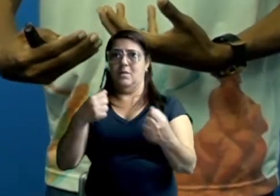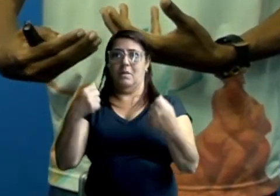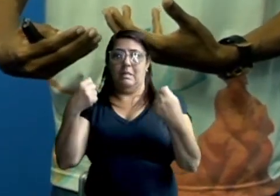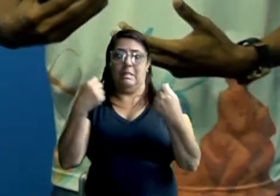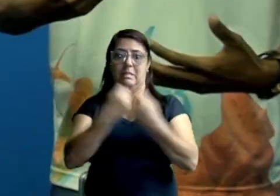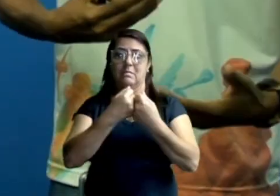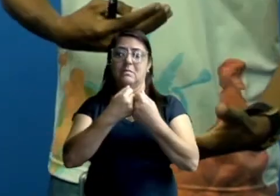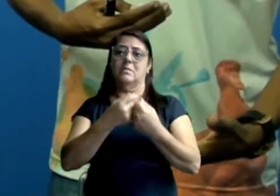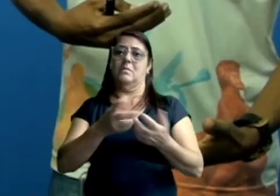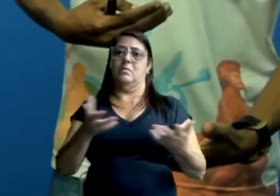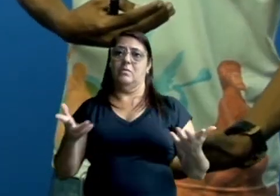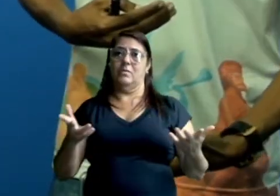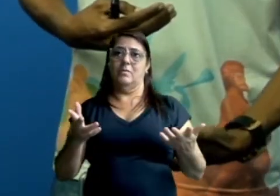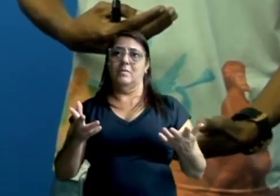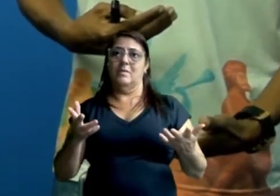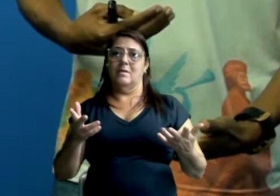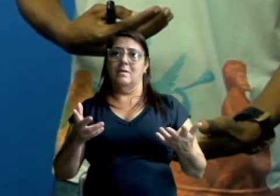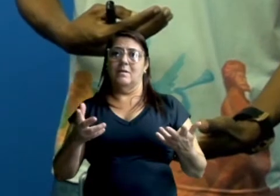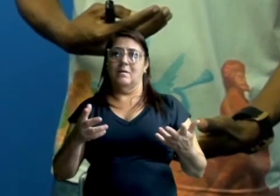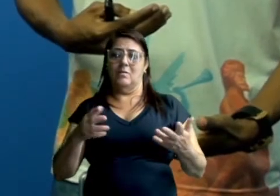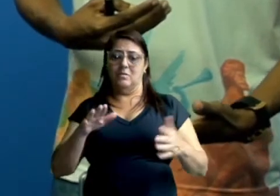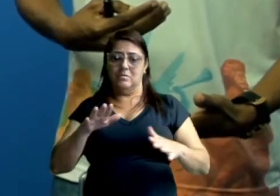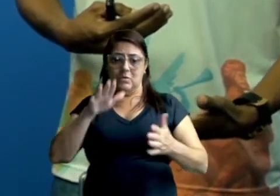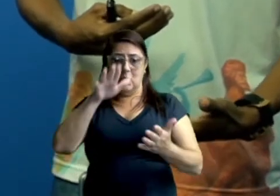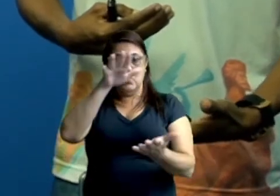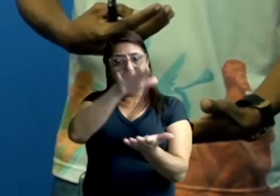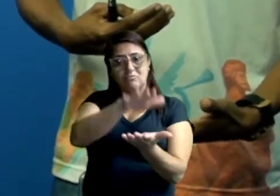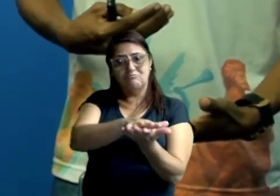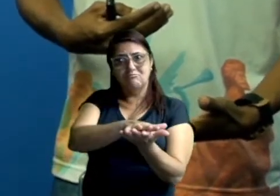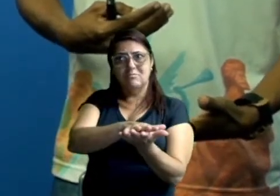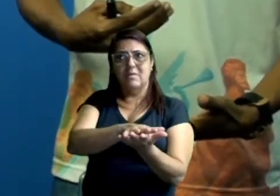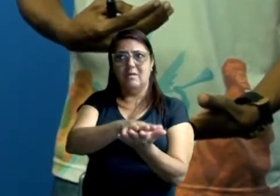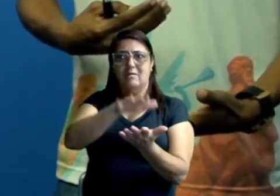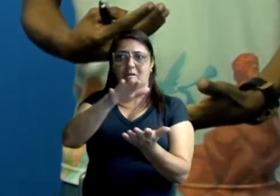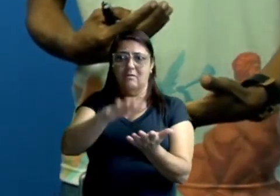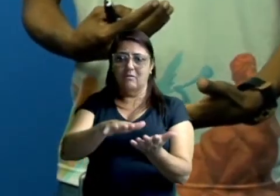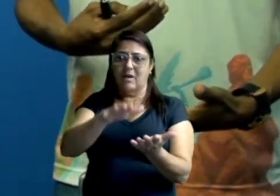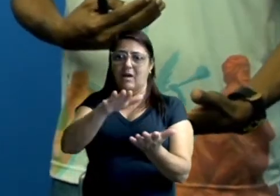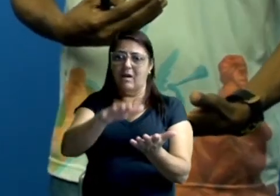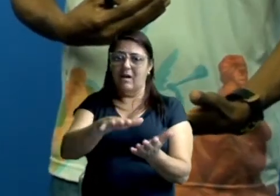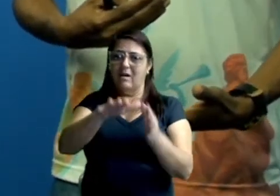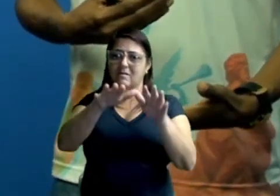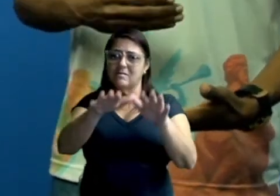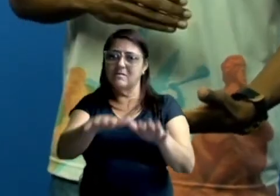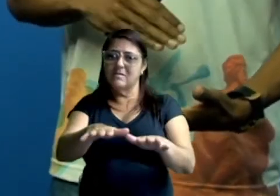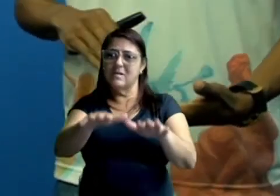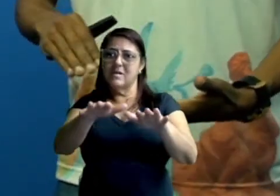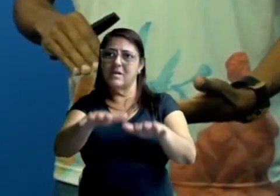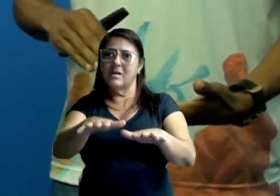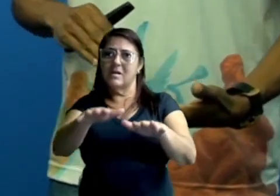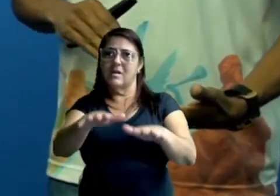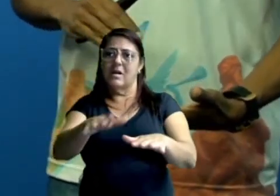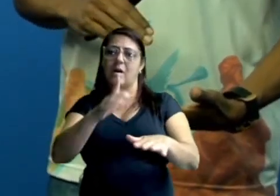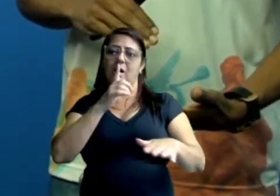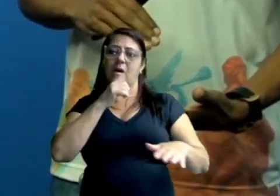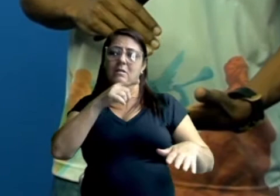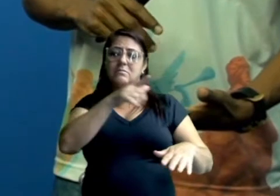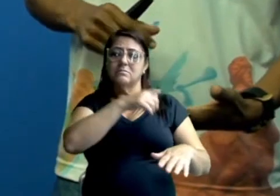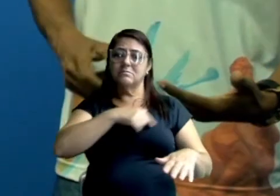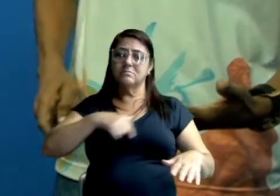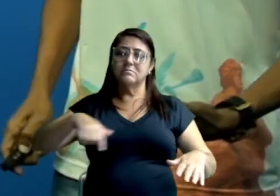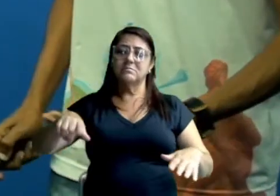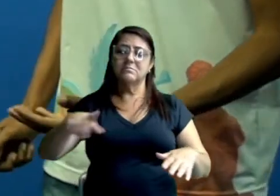suficiente entre a roda e o asfalto. Diminui. Então, por isso que ele aquaplana, né, o carro